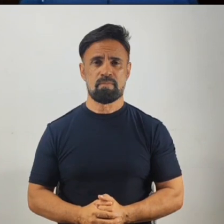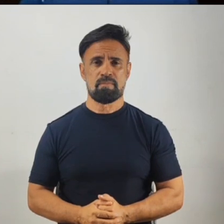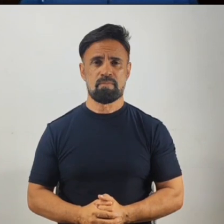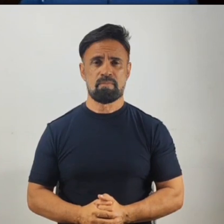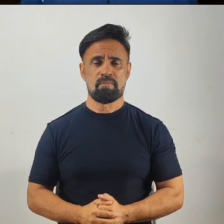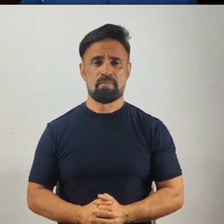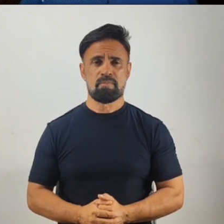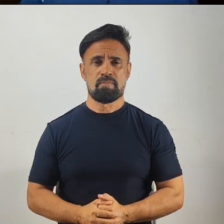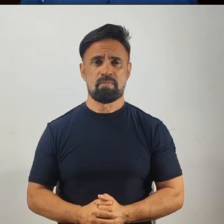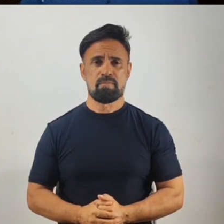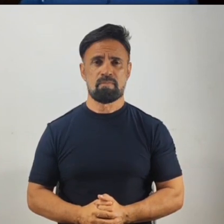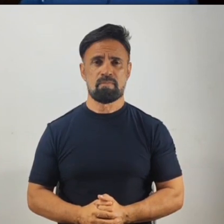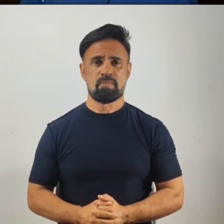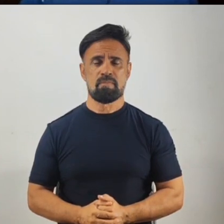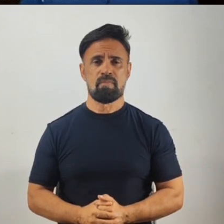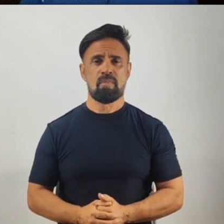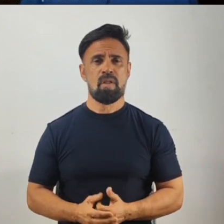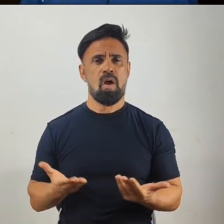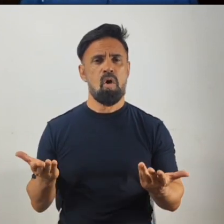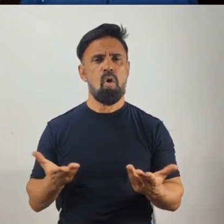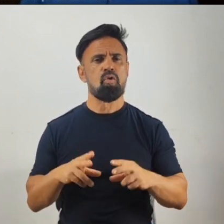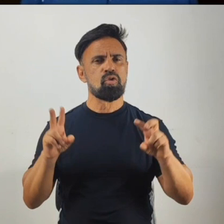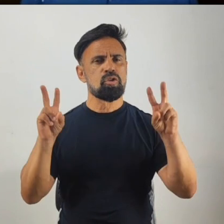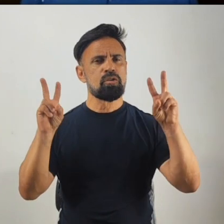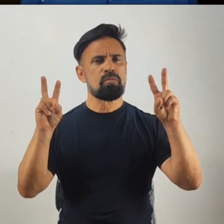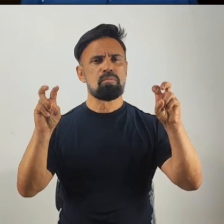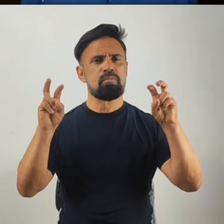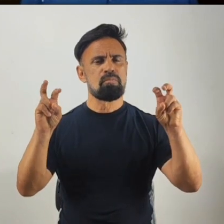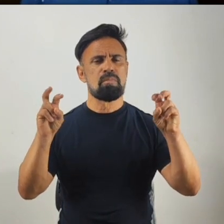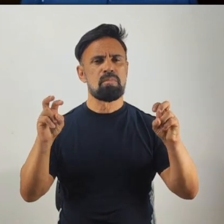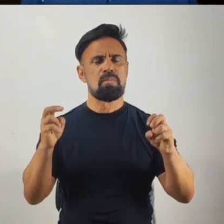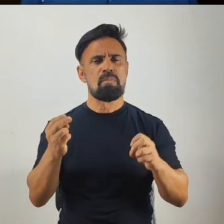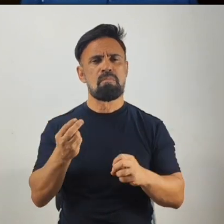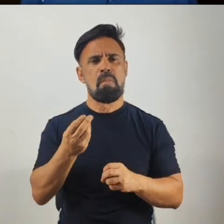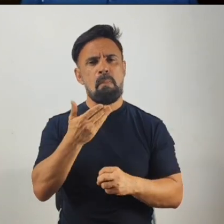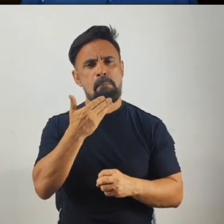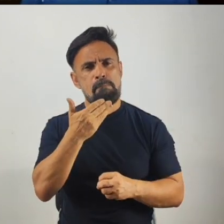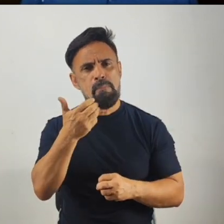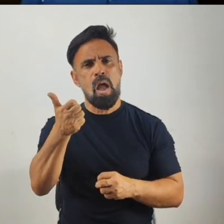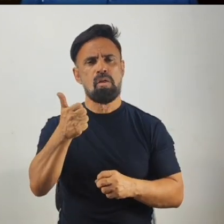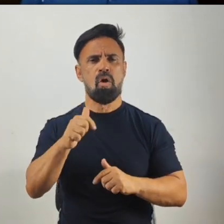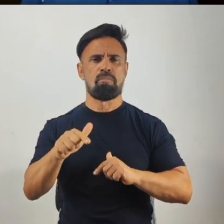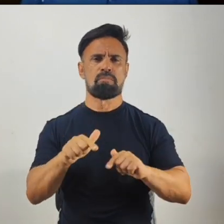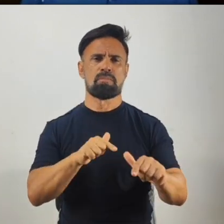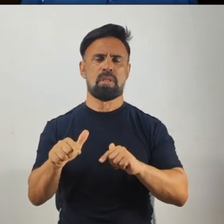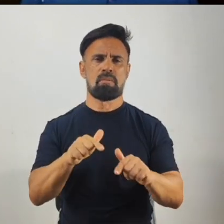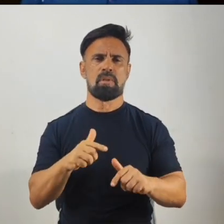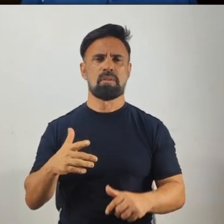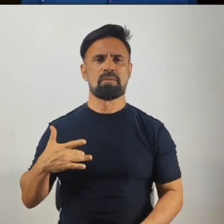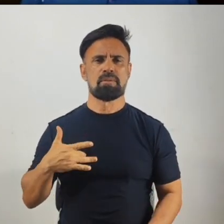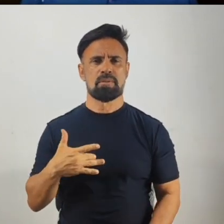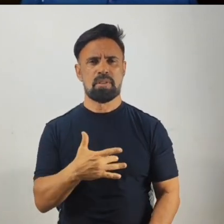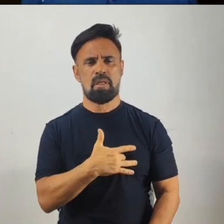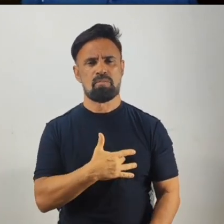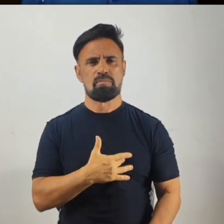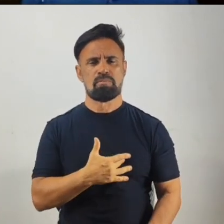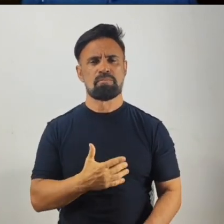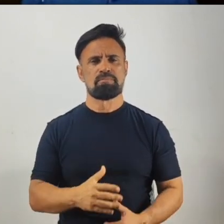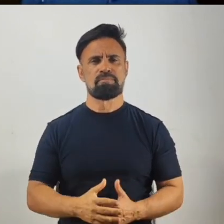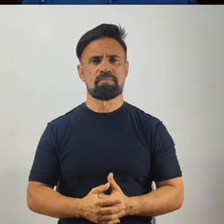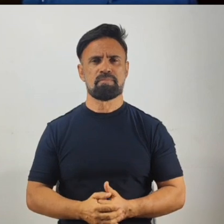Como havíamos falado, vamos tratar sobre as boas práticas para a qualidade dos serviços de saúde.